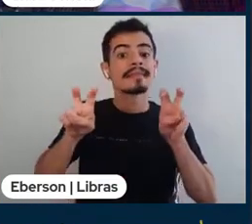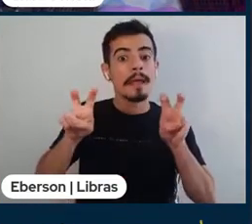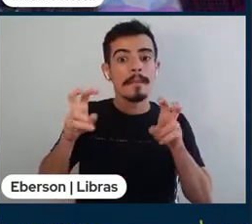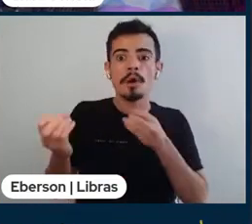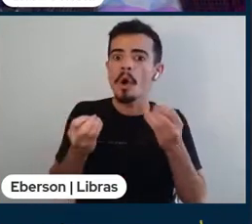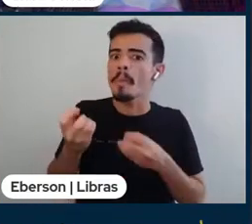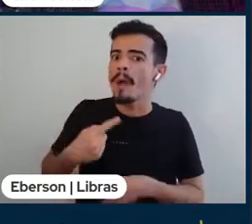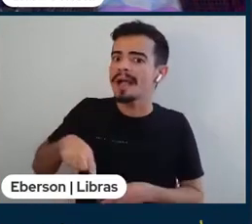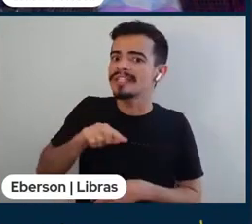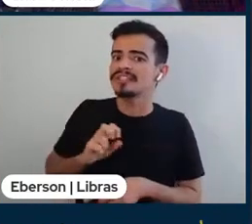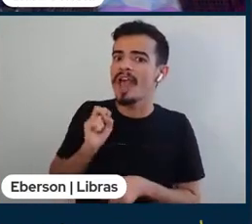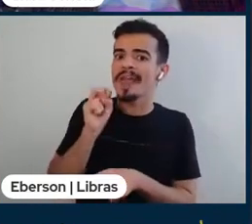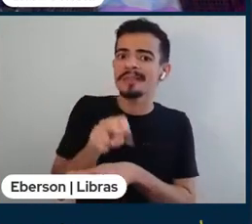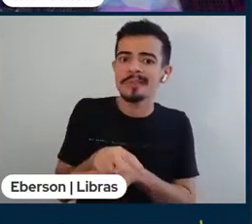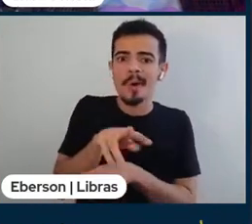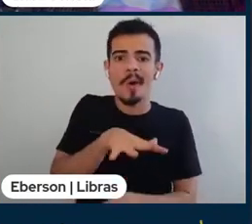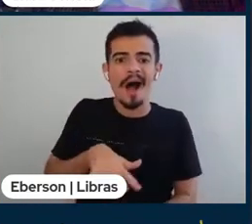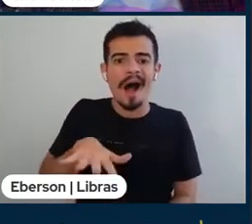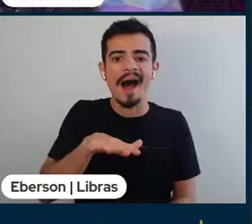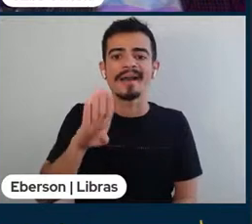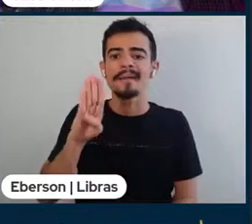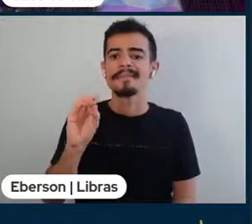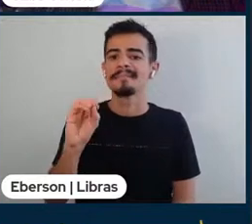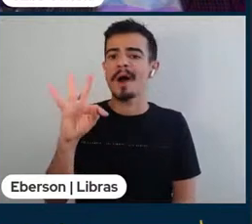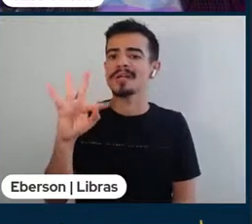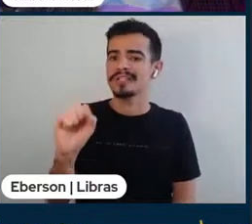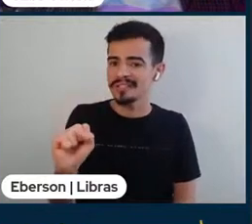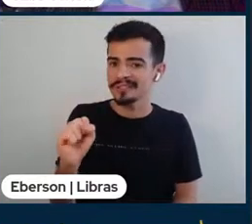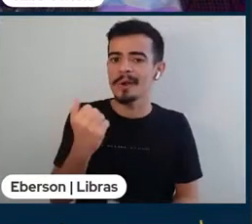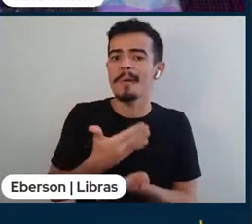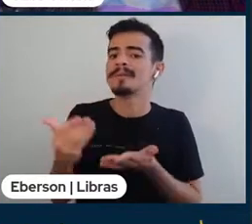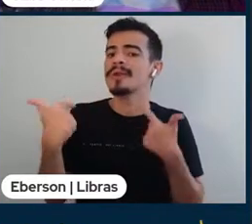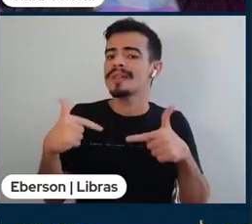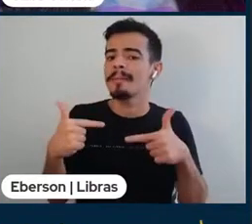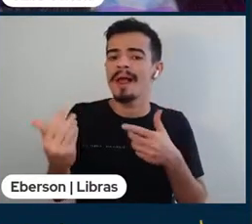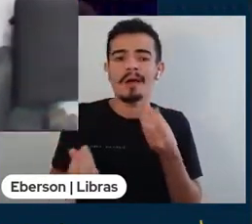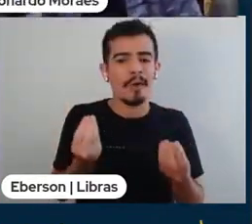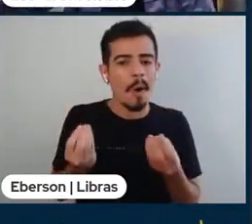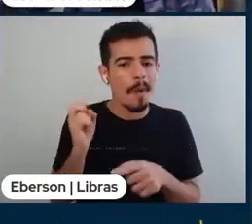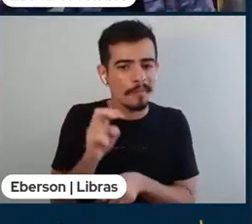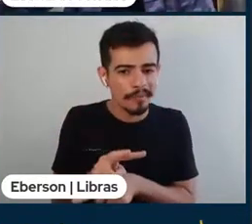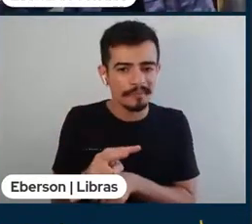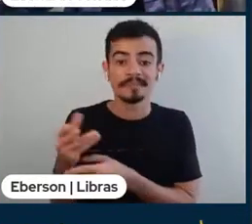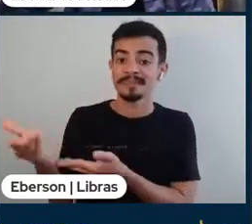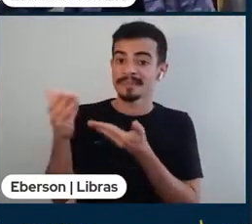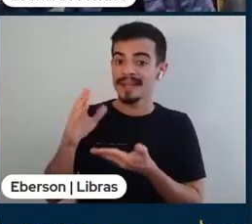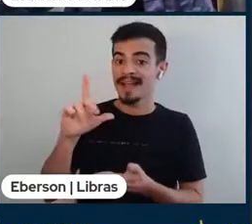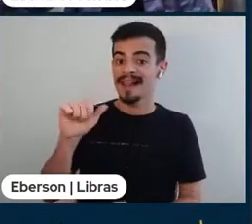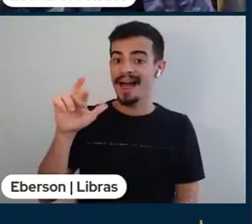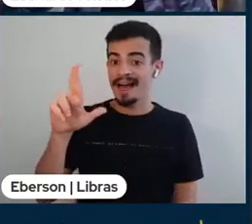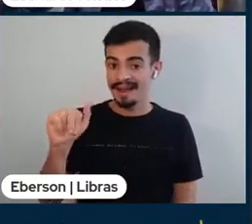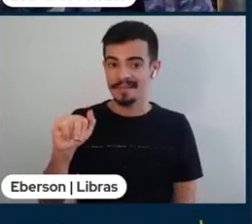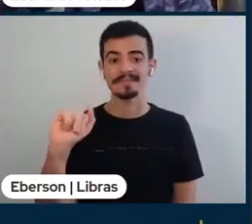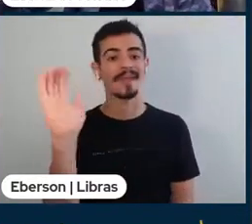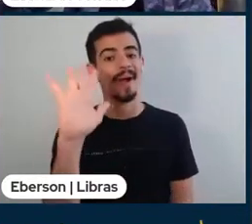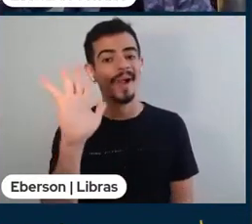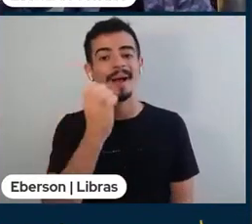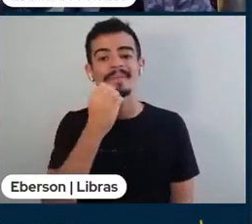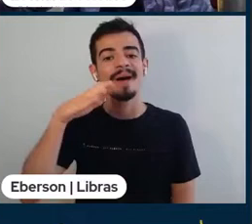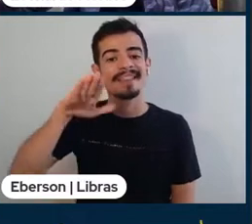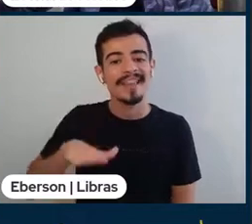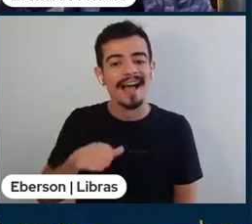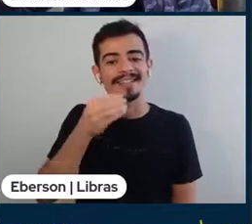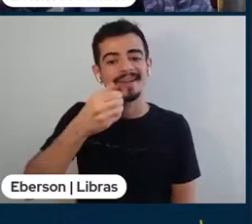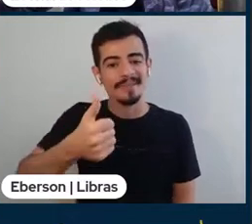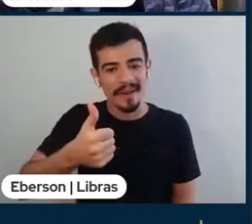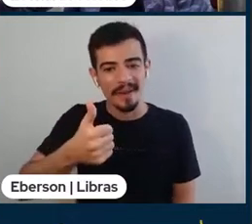tá? Então, primeiro eu convido a Clara para se apresentar. Oi, pessoal, boa tarde, tudo bem?